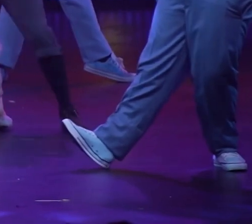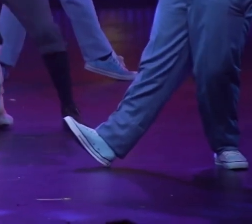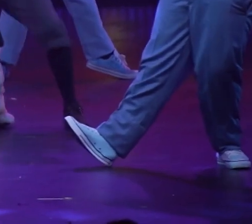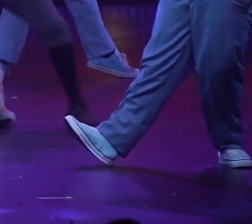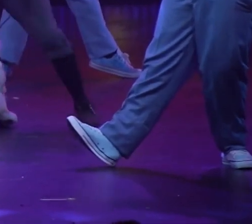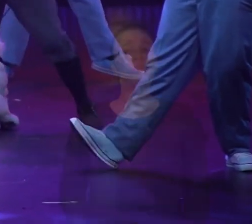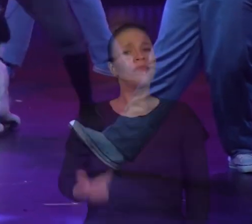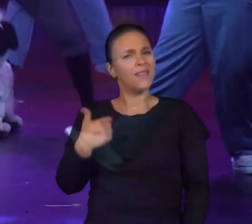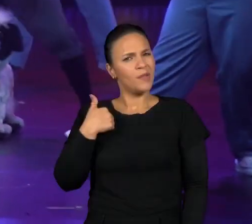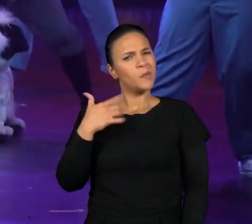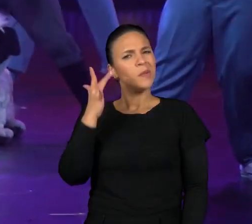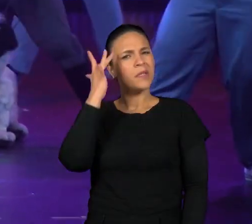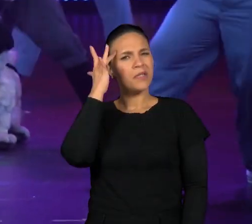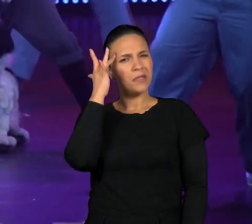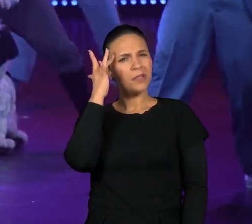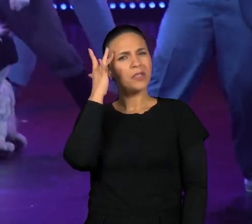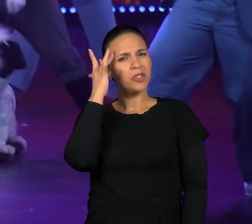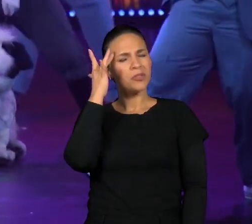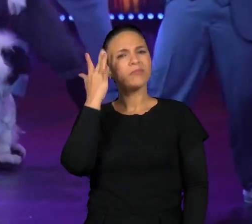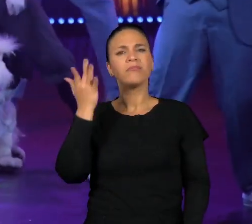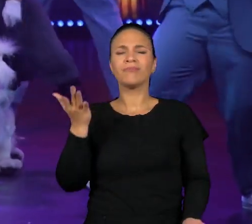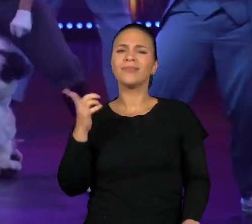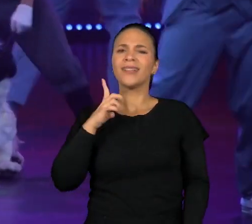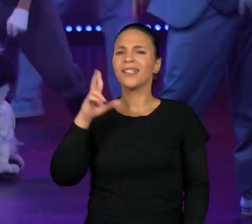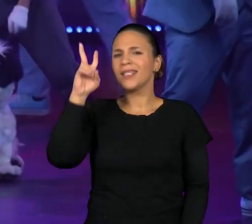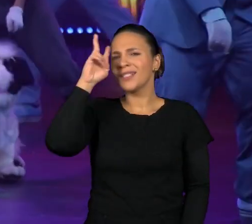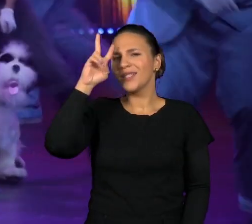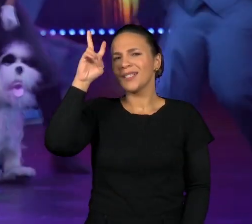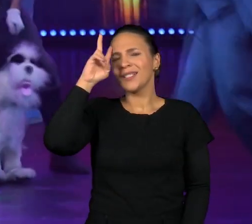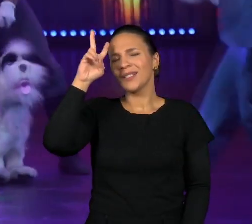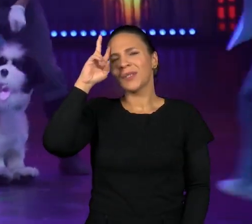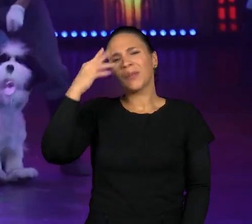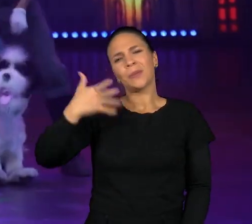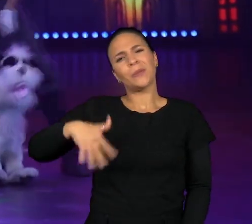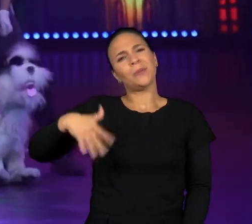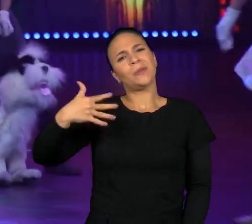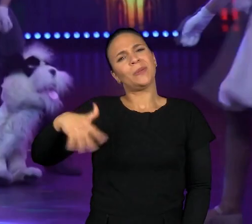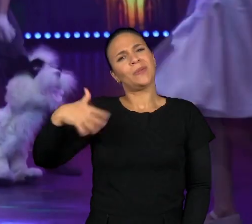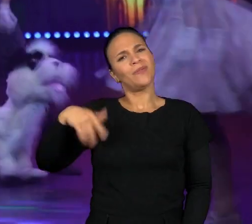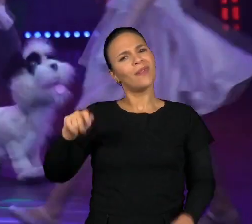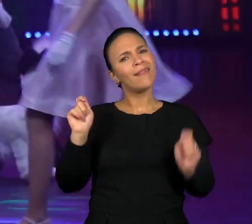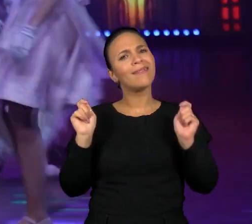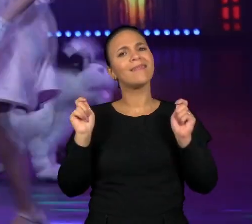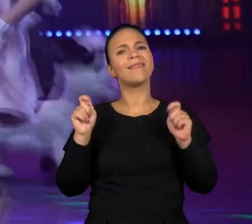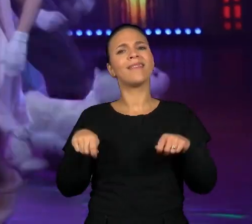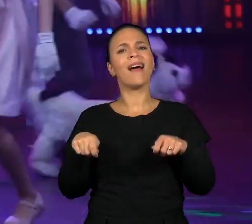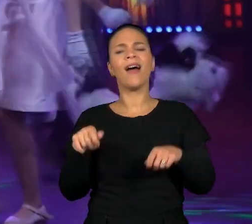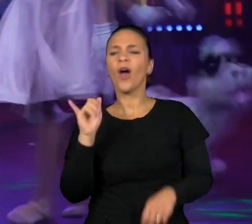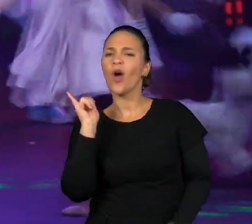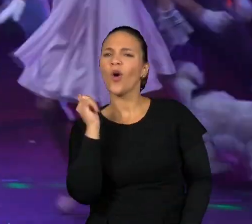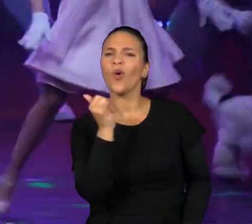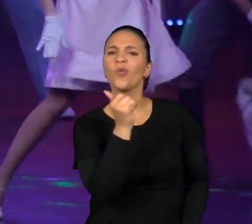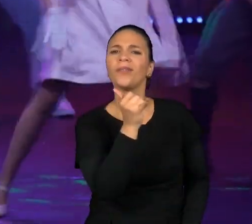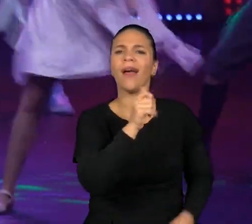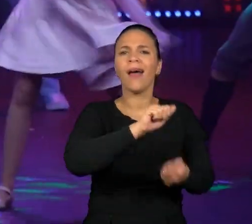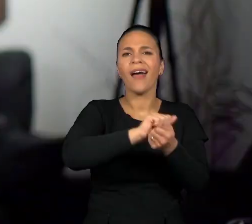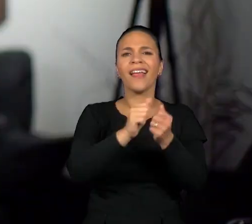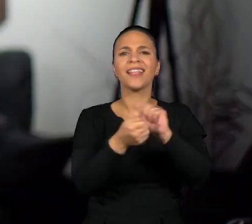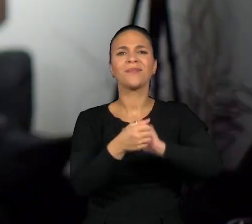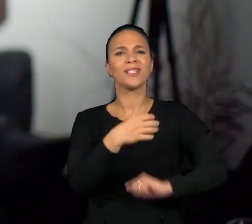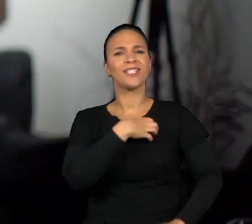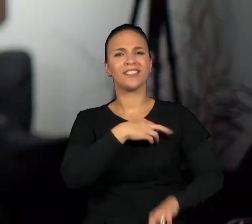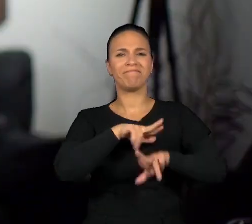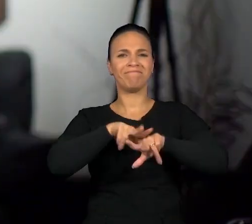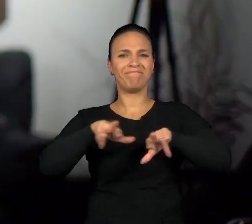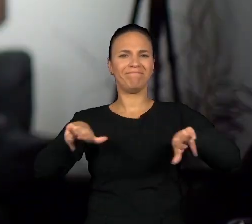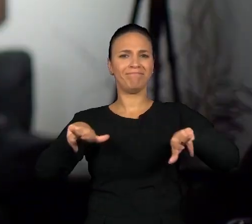Eu acho que grandes histórias podem sim ser contadas de outras formas e eu acho que